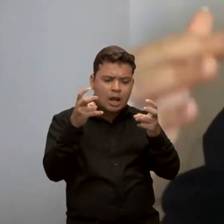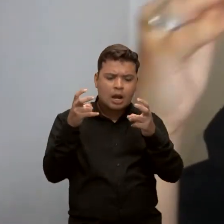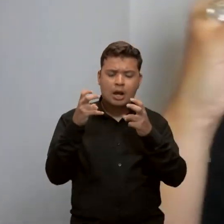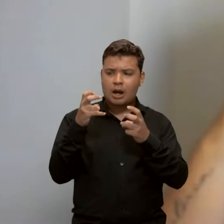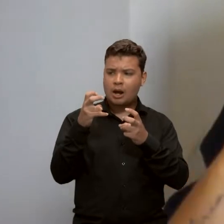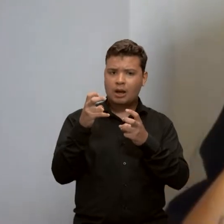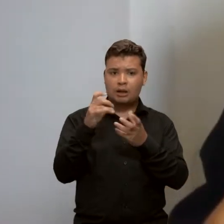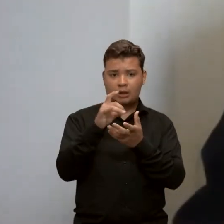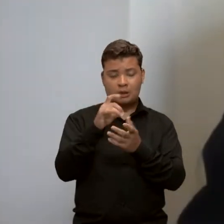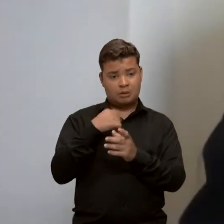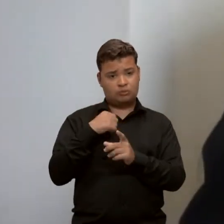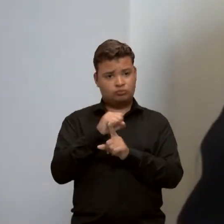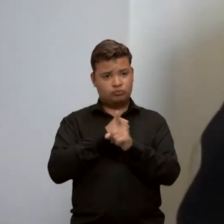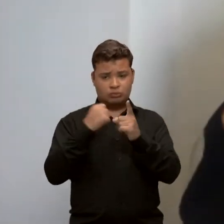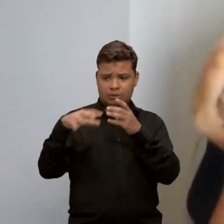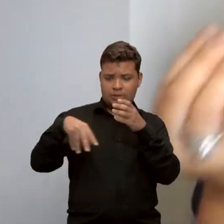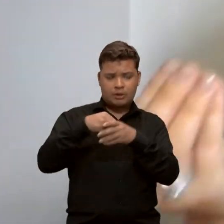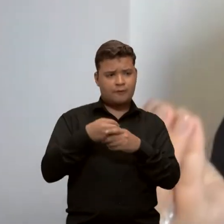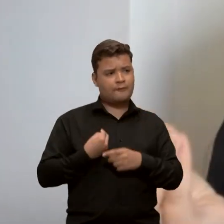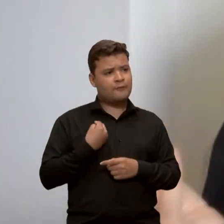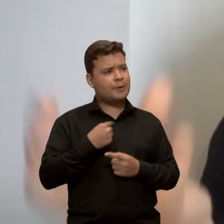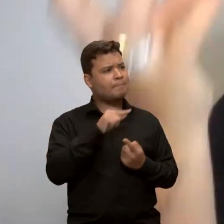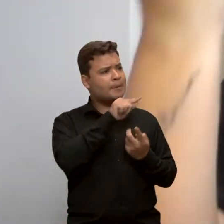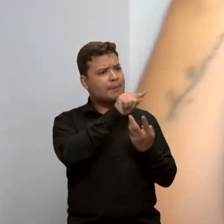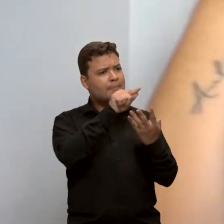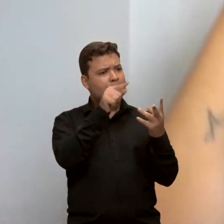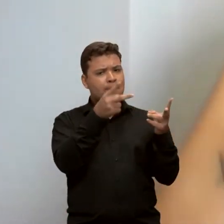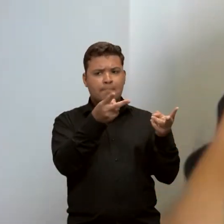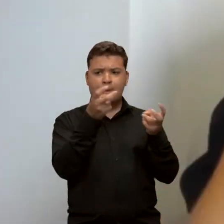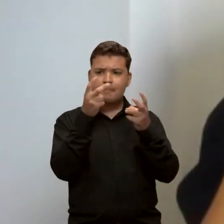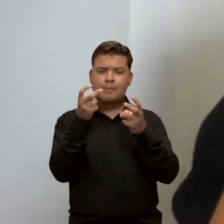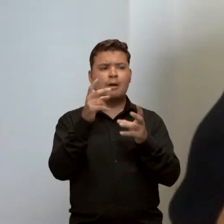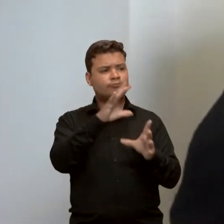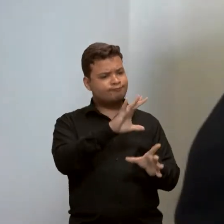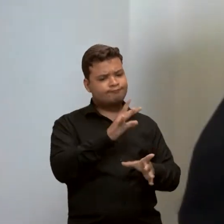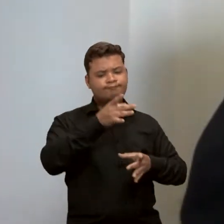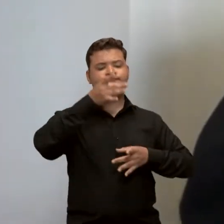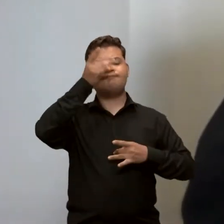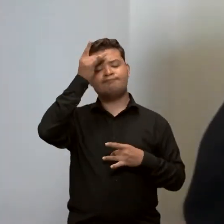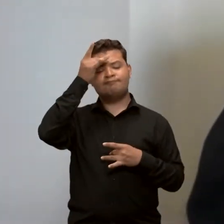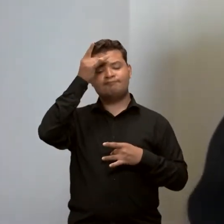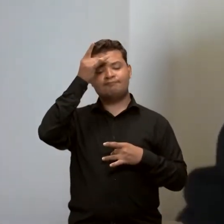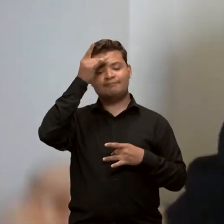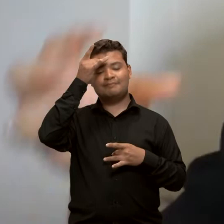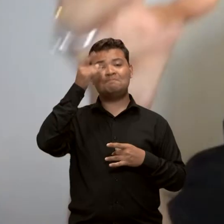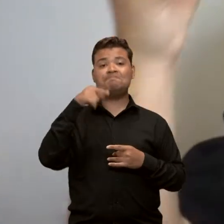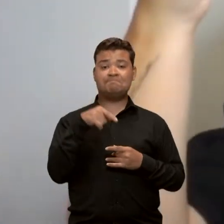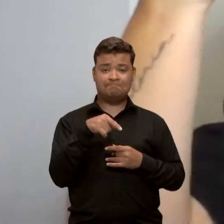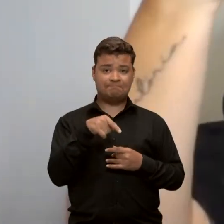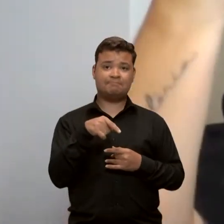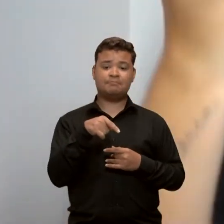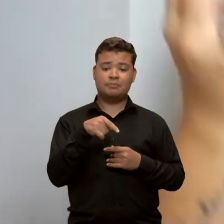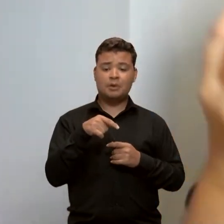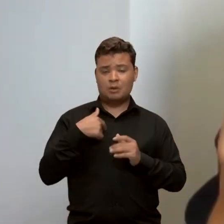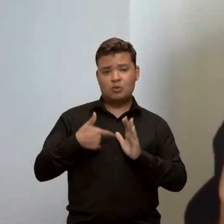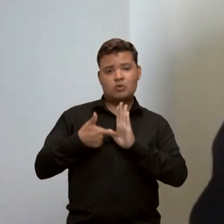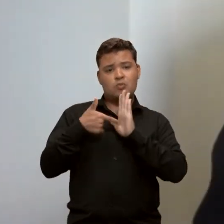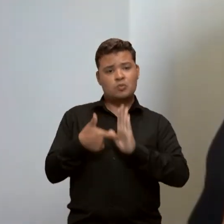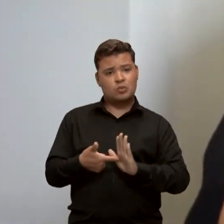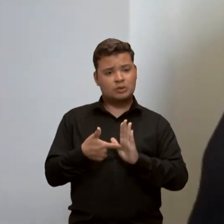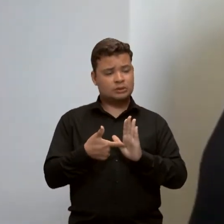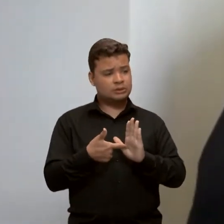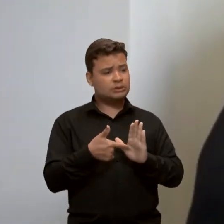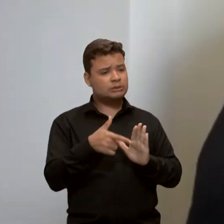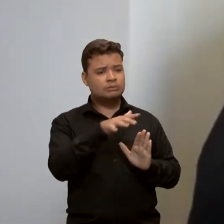que ela está inserida. Na medida em que ela representa esse papel, ela está representando o que ela